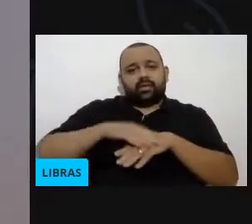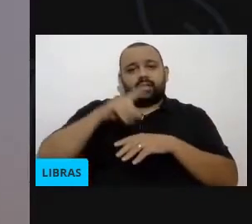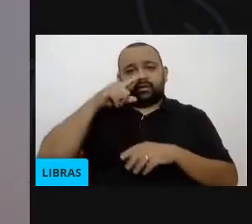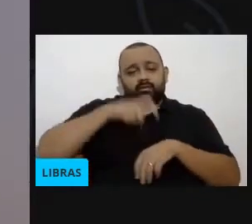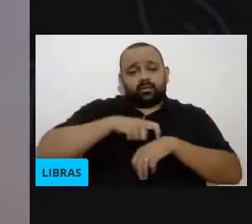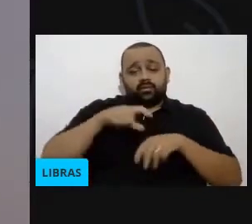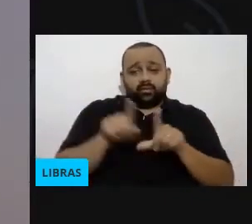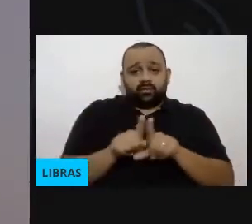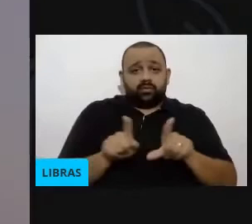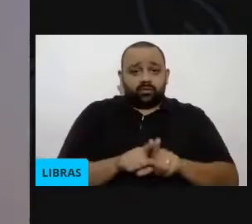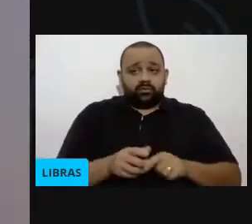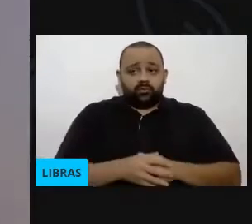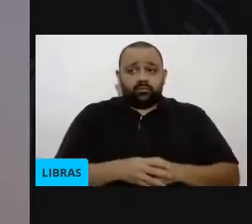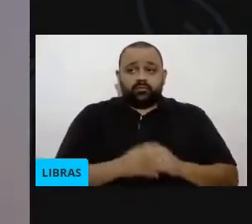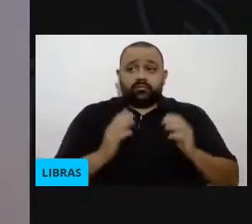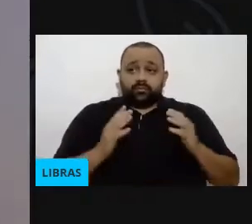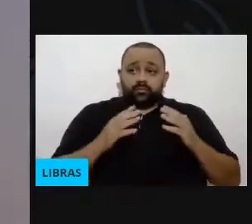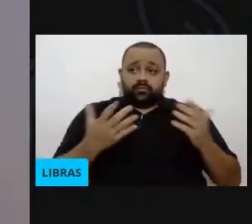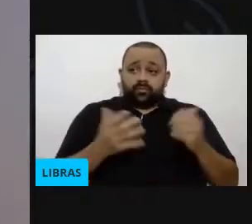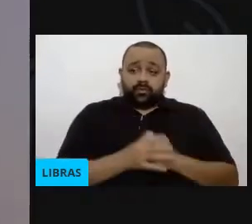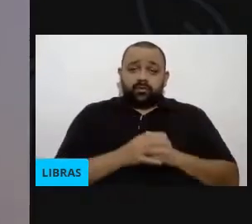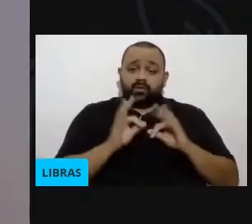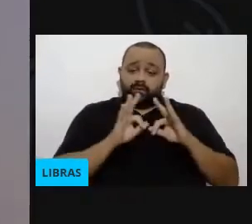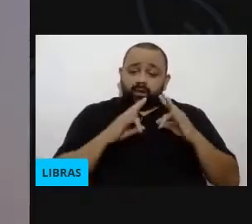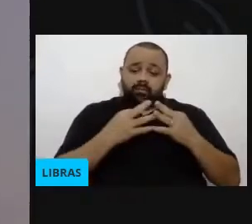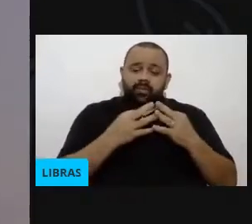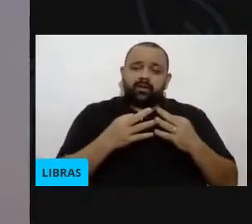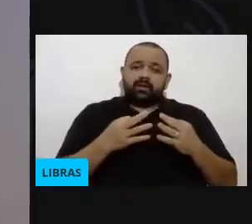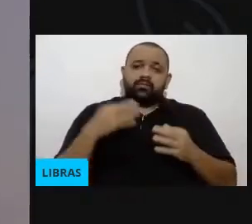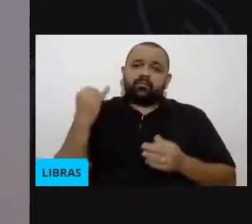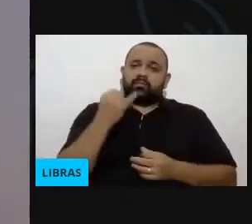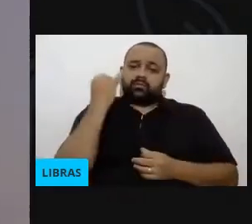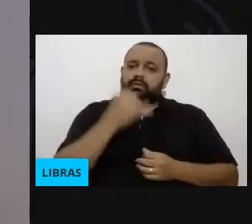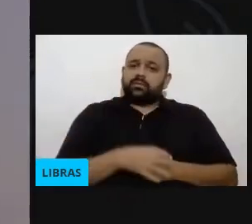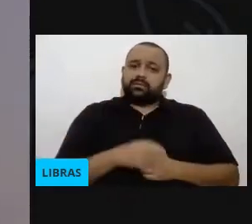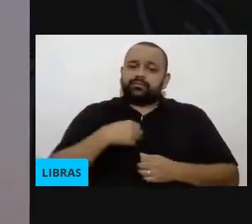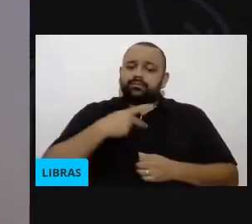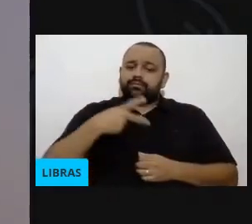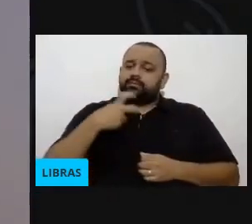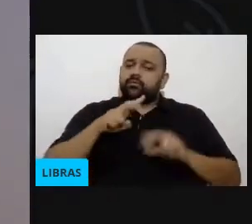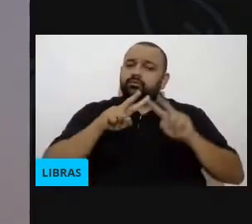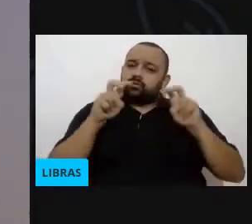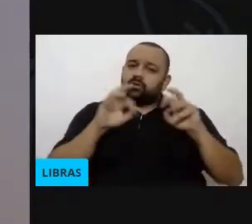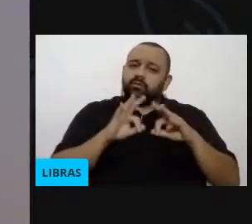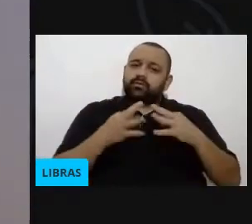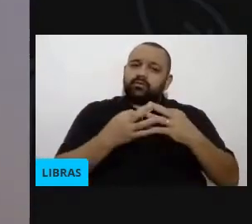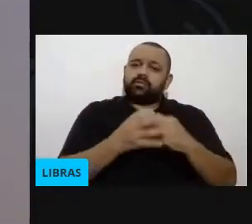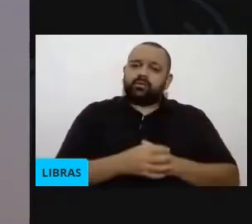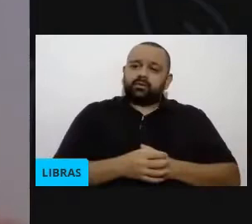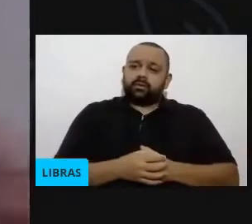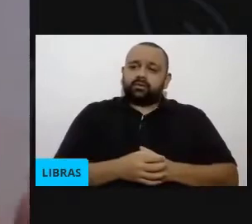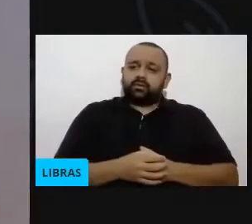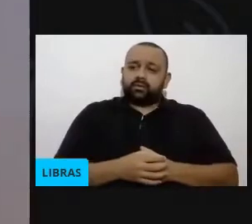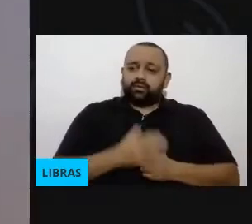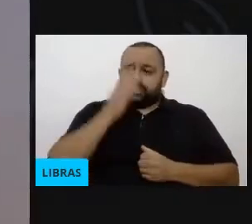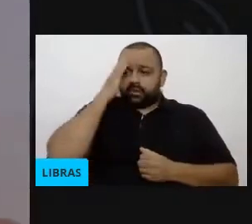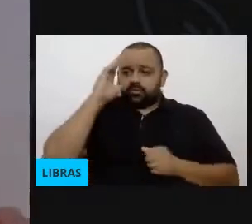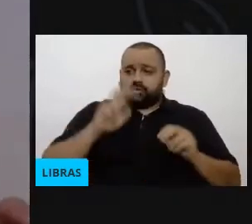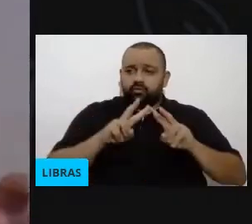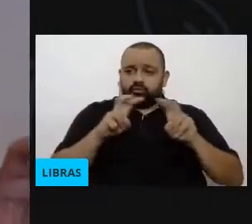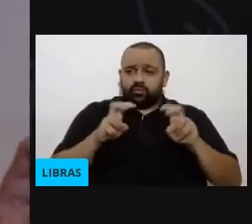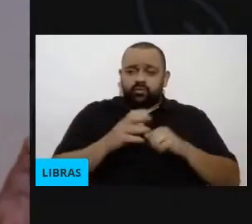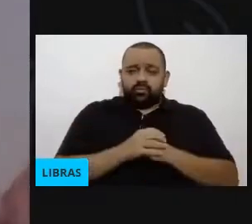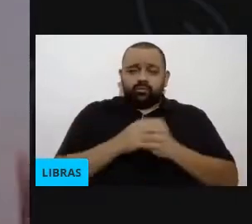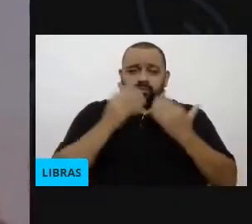período. Então, a família é muito relevante. Eu olharia muito para a família. Não tem nada pior do que um psiquiatra de